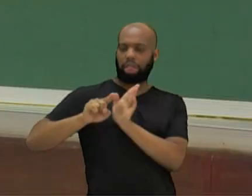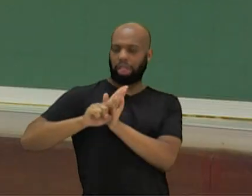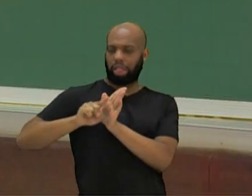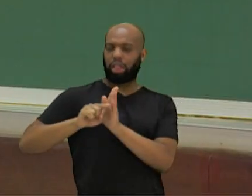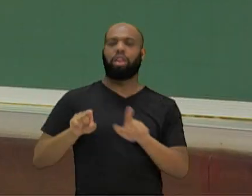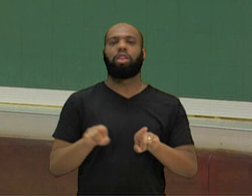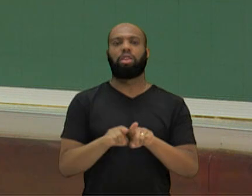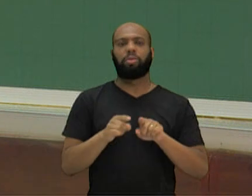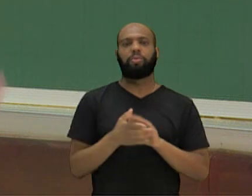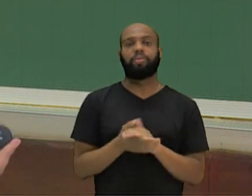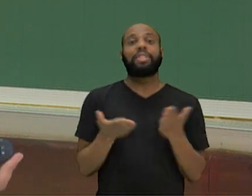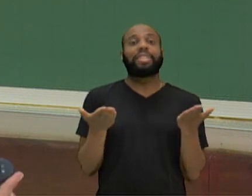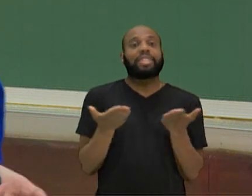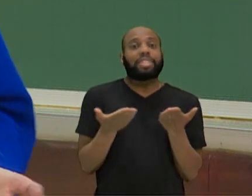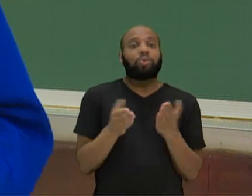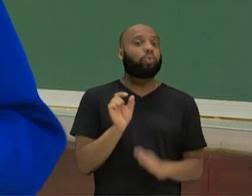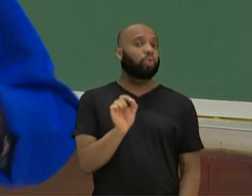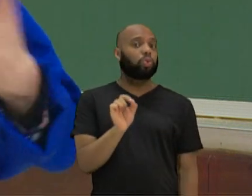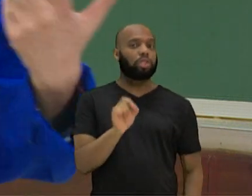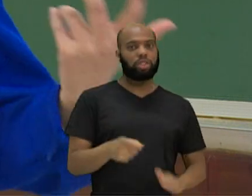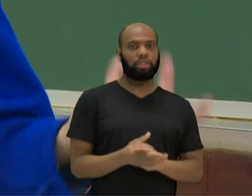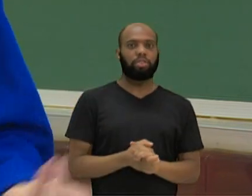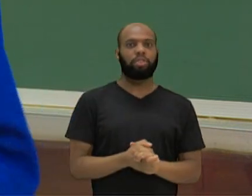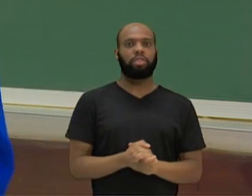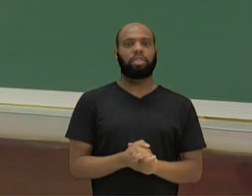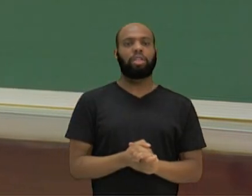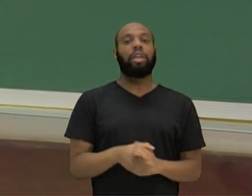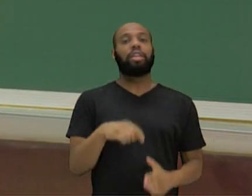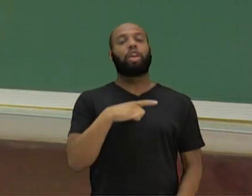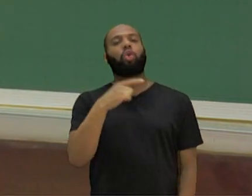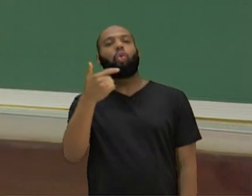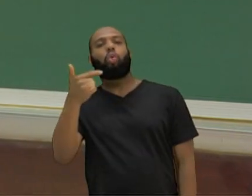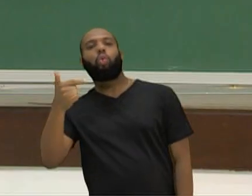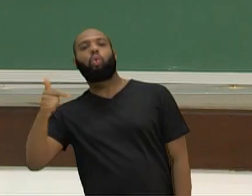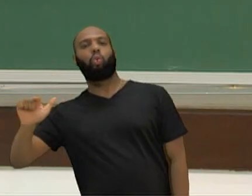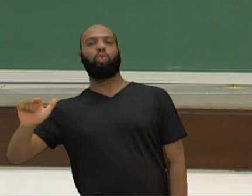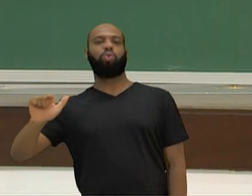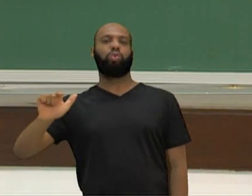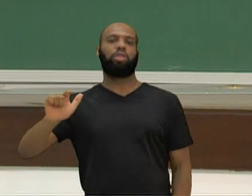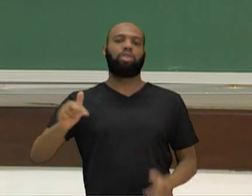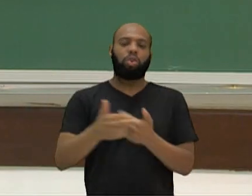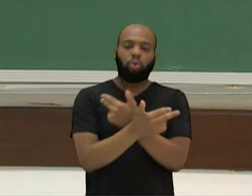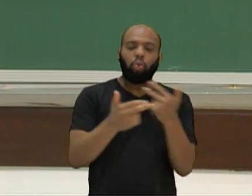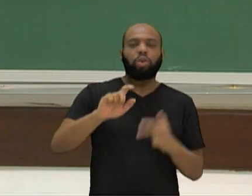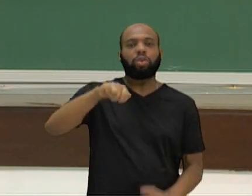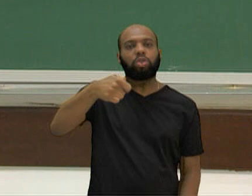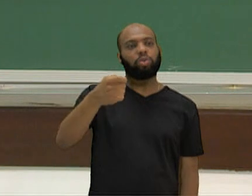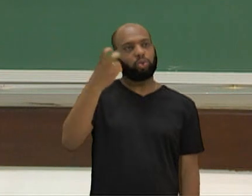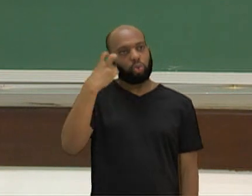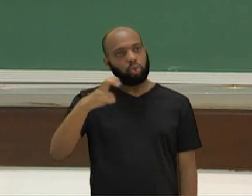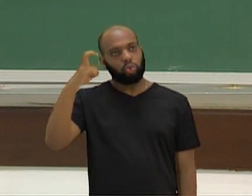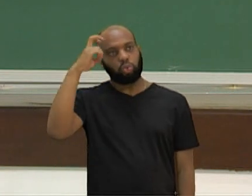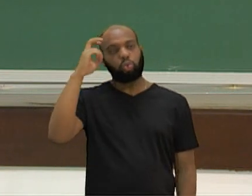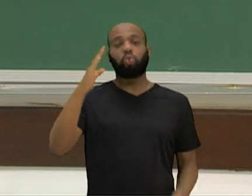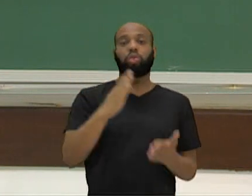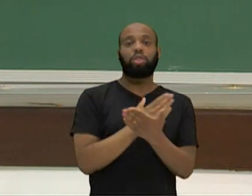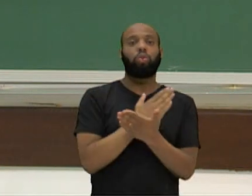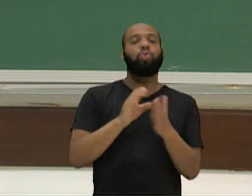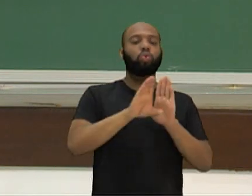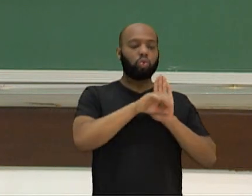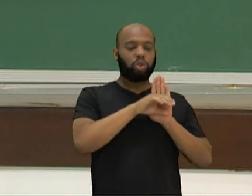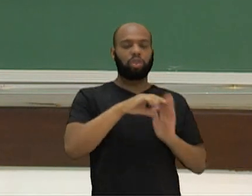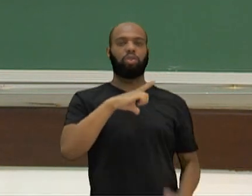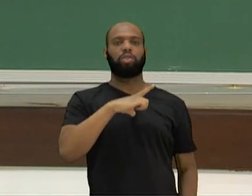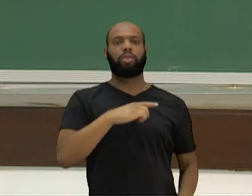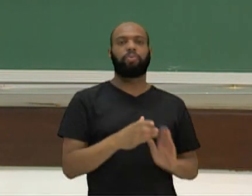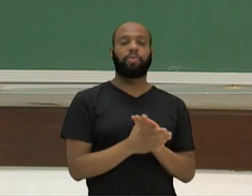E agora, vamos falar sobre outra face da cultura. Então, vamos trazer alguns conceitos aí.